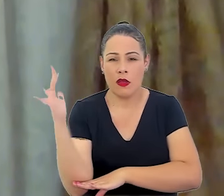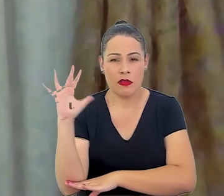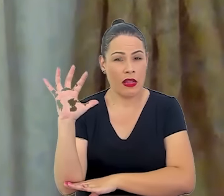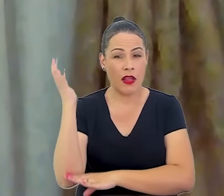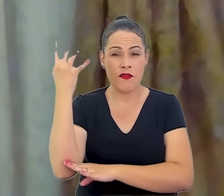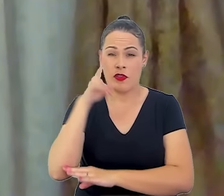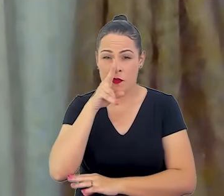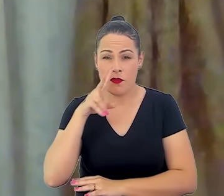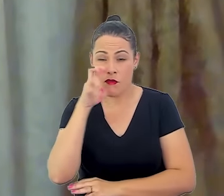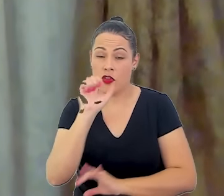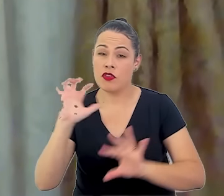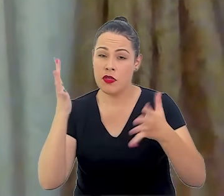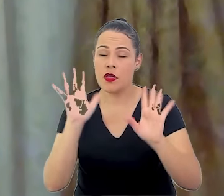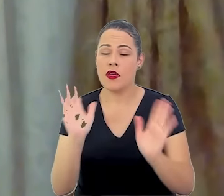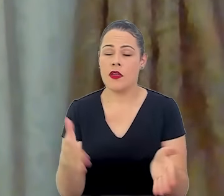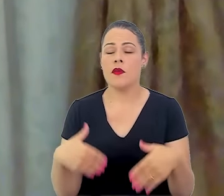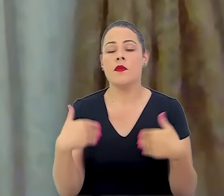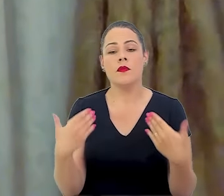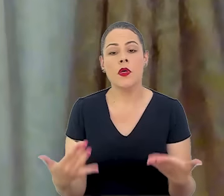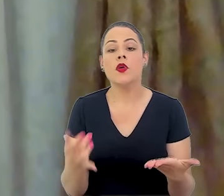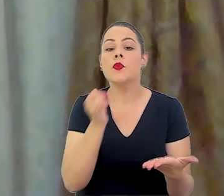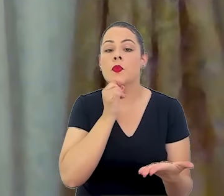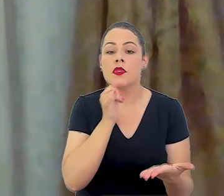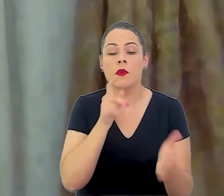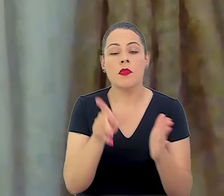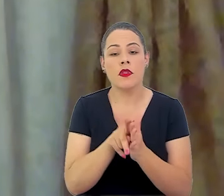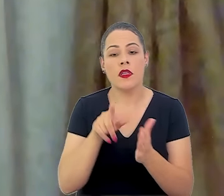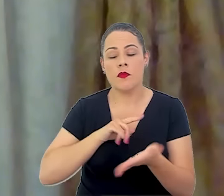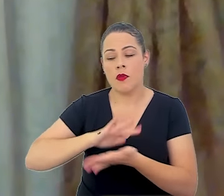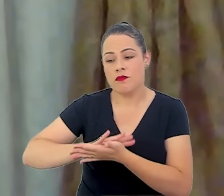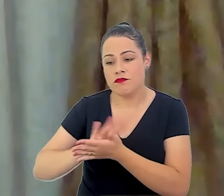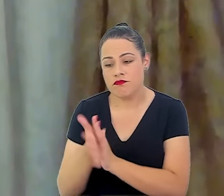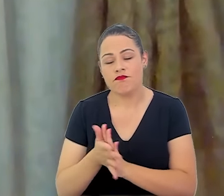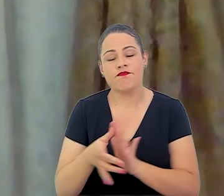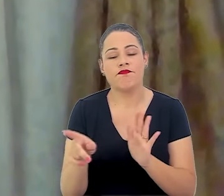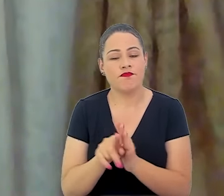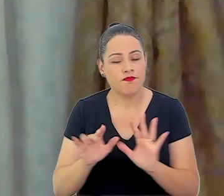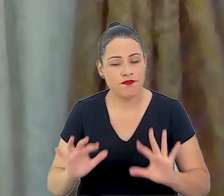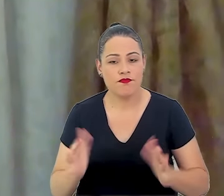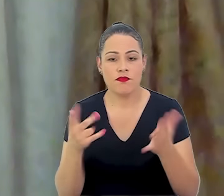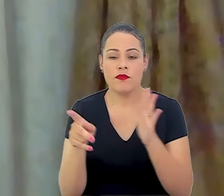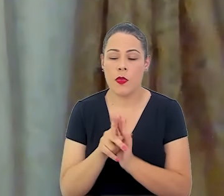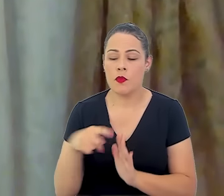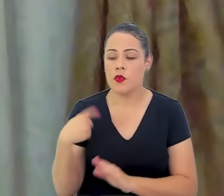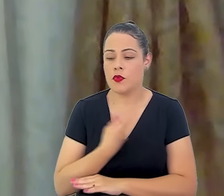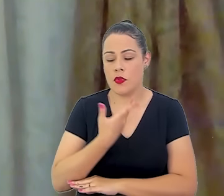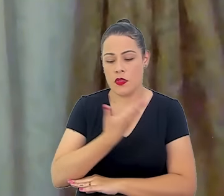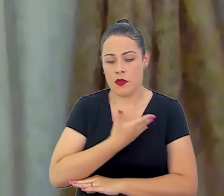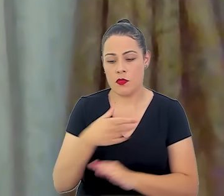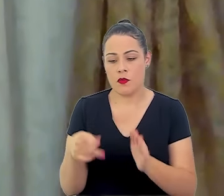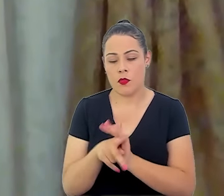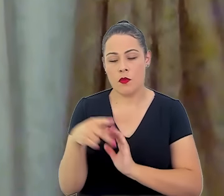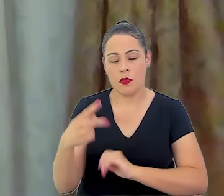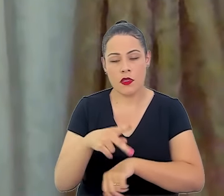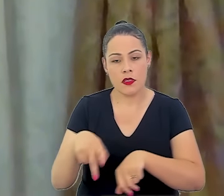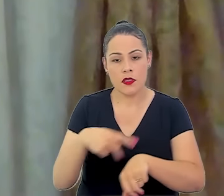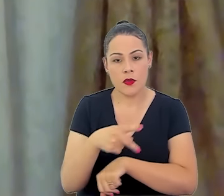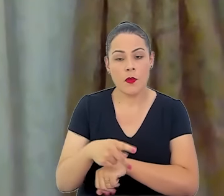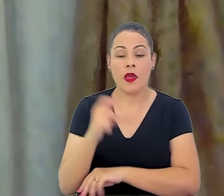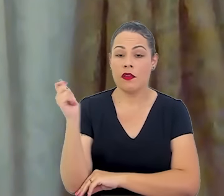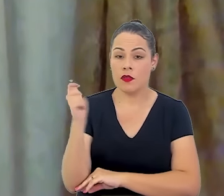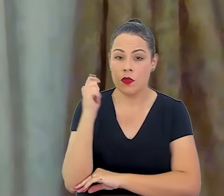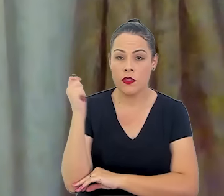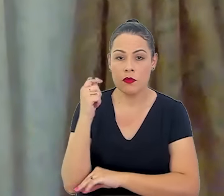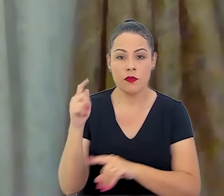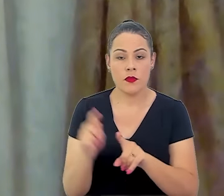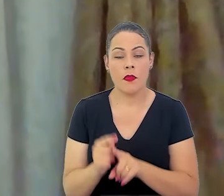extremos. Por exemplo, eu queria aqui prestar uma homenagem à tragédia que aconteceu com os nossos compatriotas no Rio Grande do